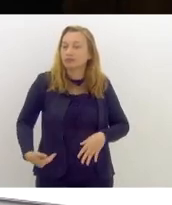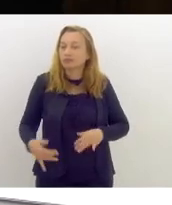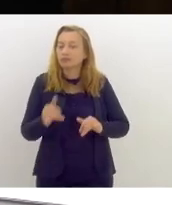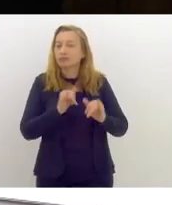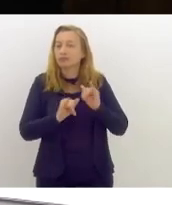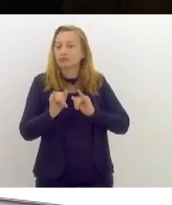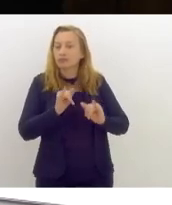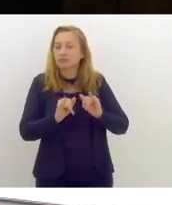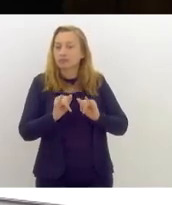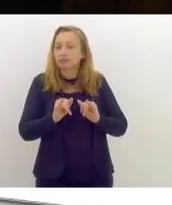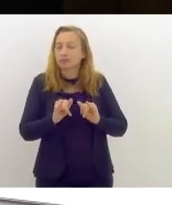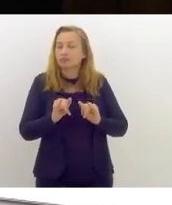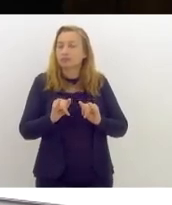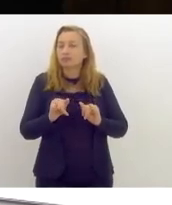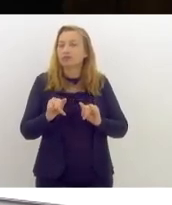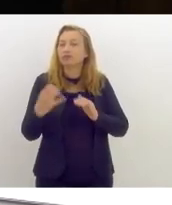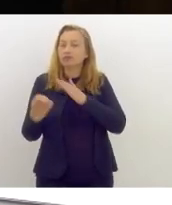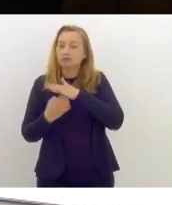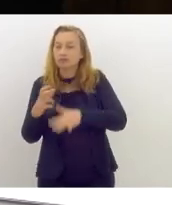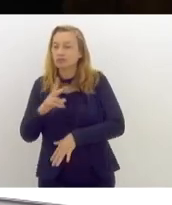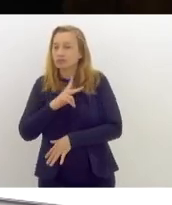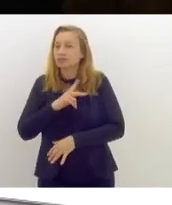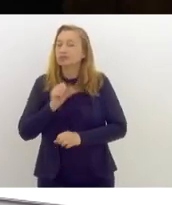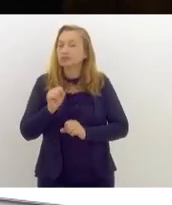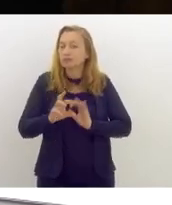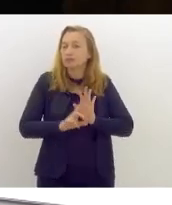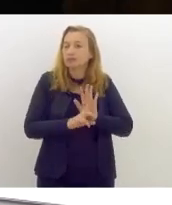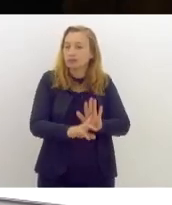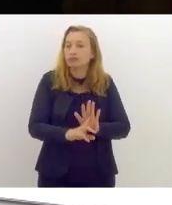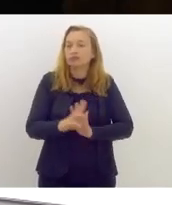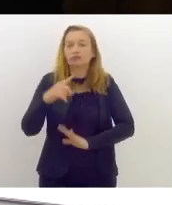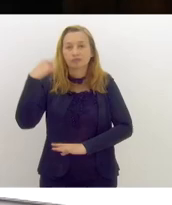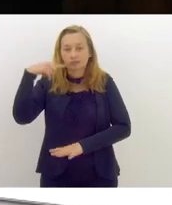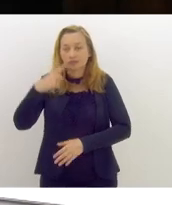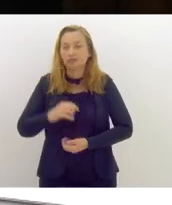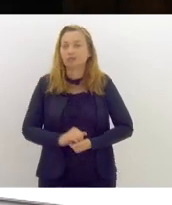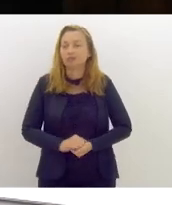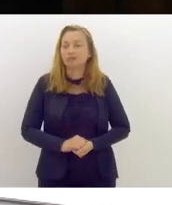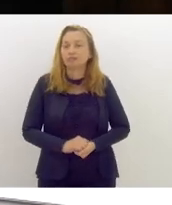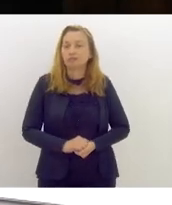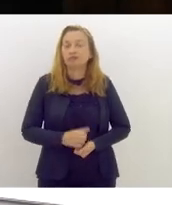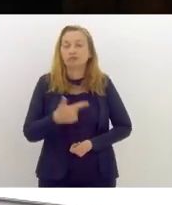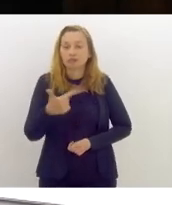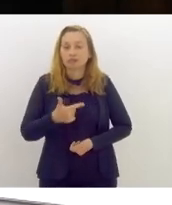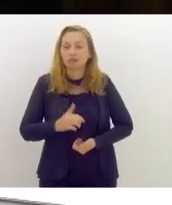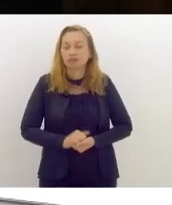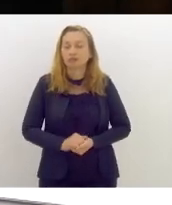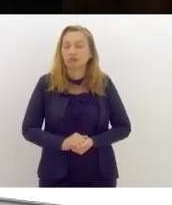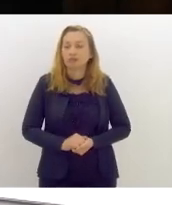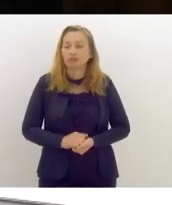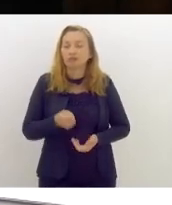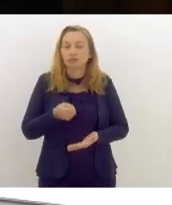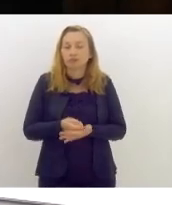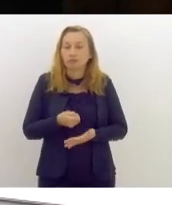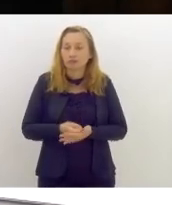aos particulares que podem ser representados por advogados segundo obriga as concessionárias